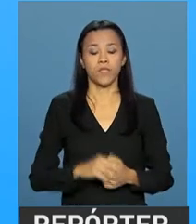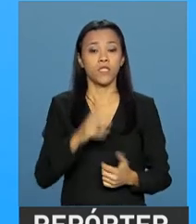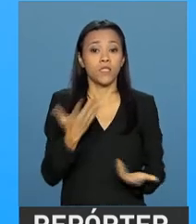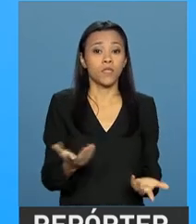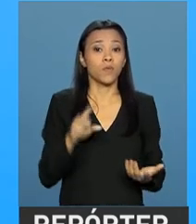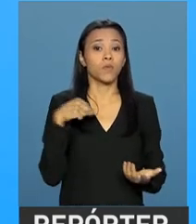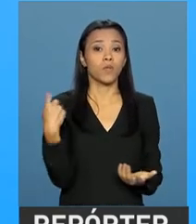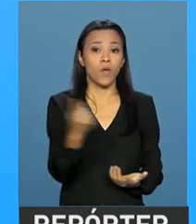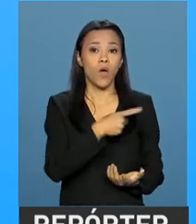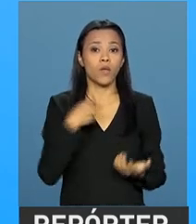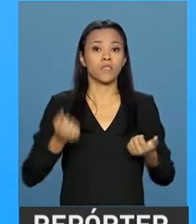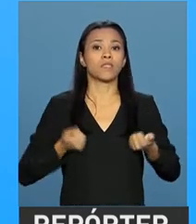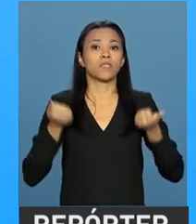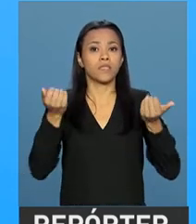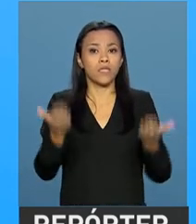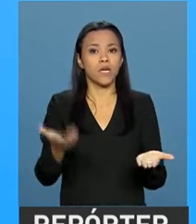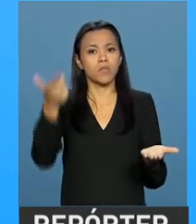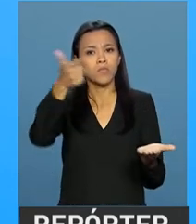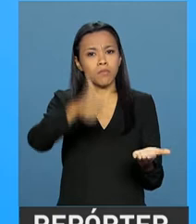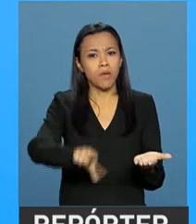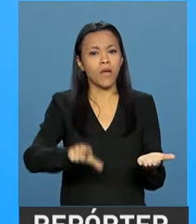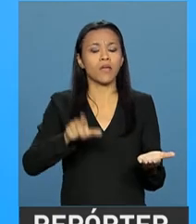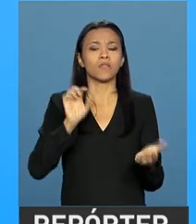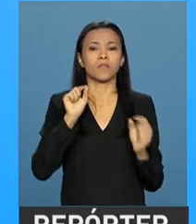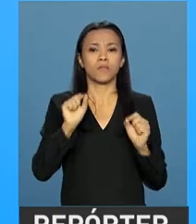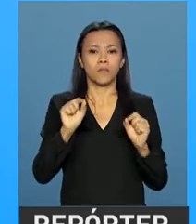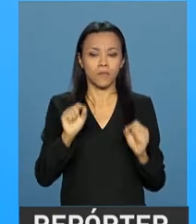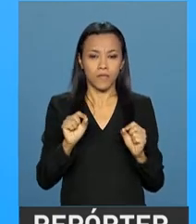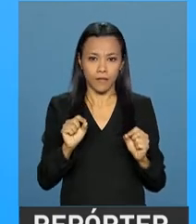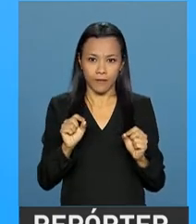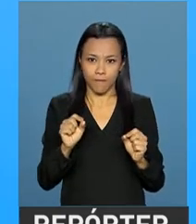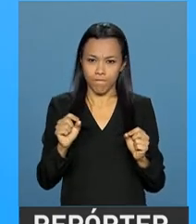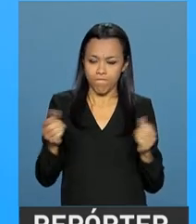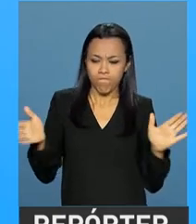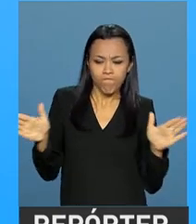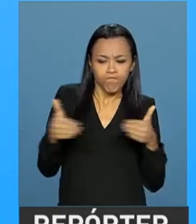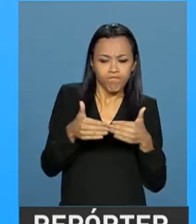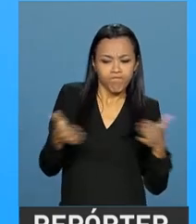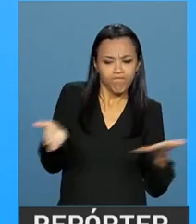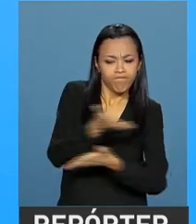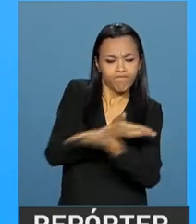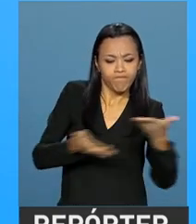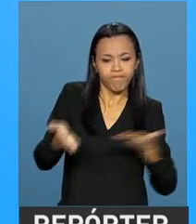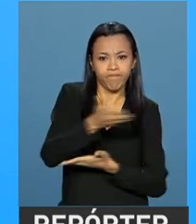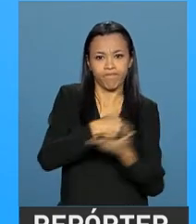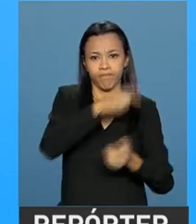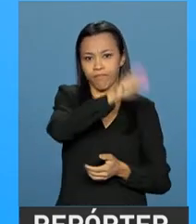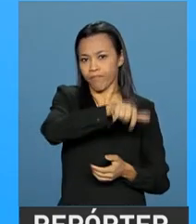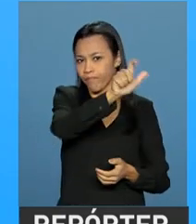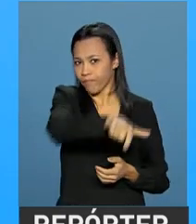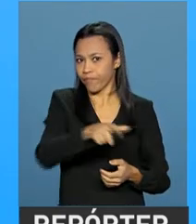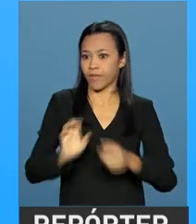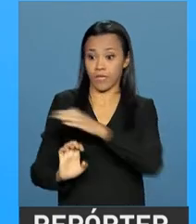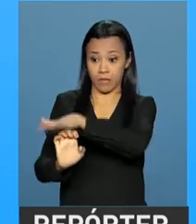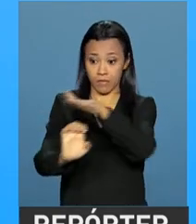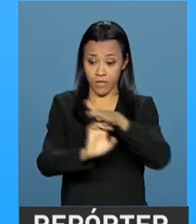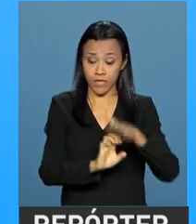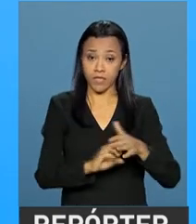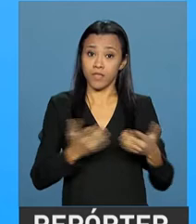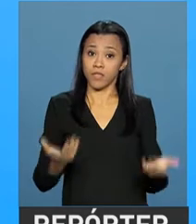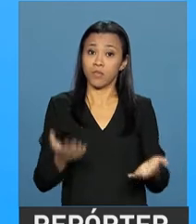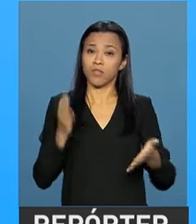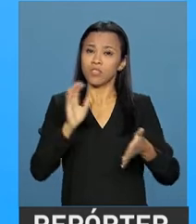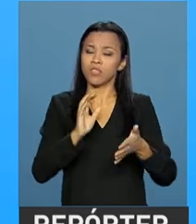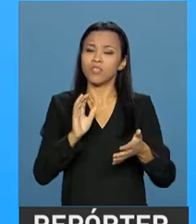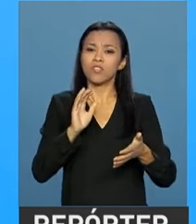Nós damos mais previsibilidade às relações de trabalho e, portanto, desbloqueamos